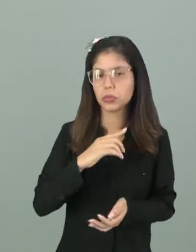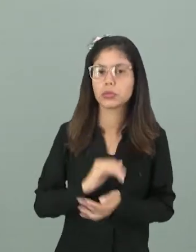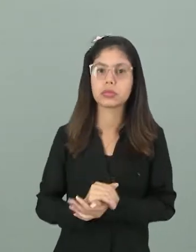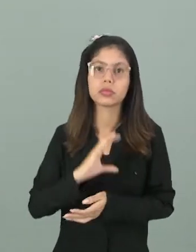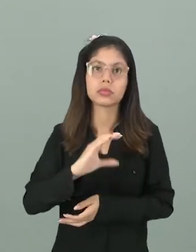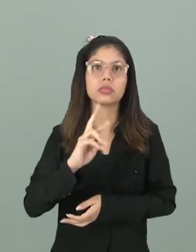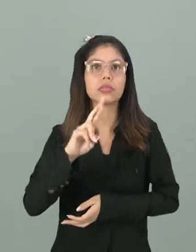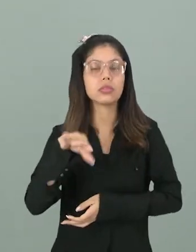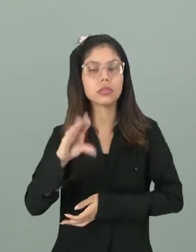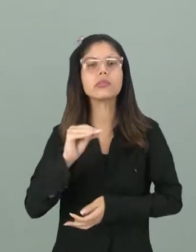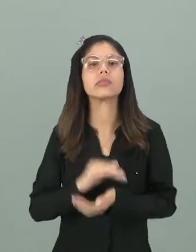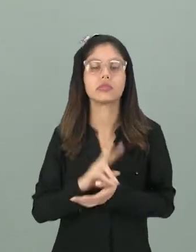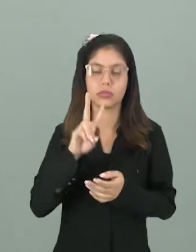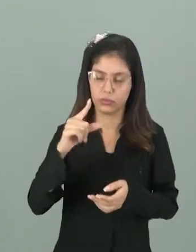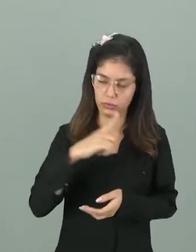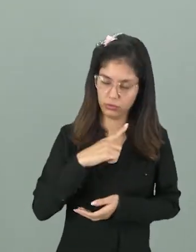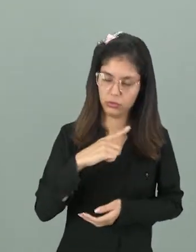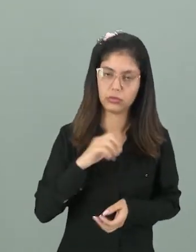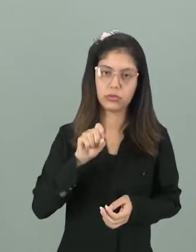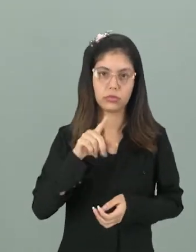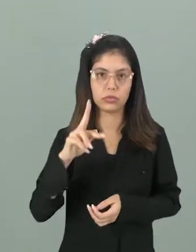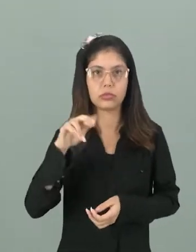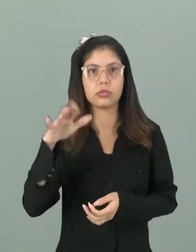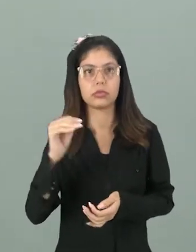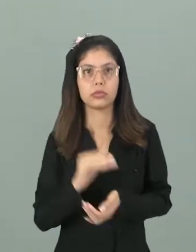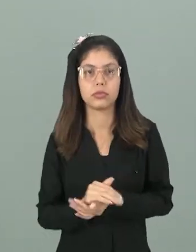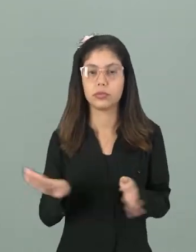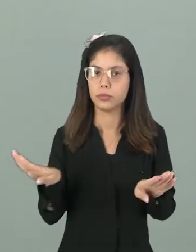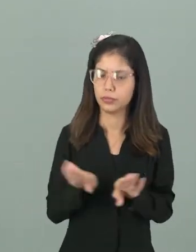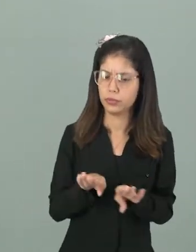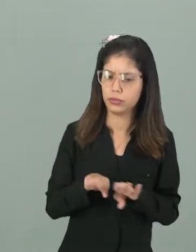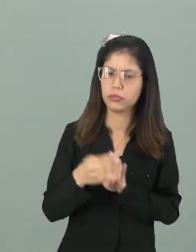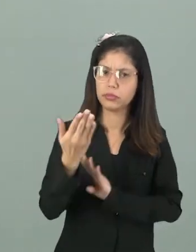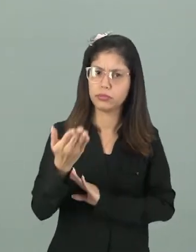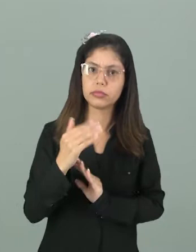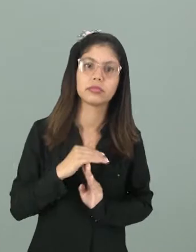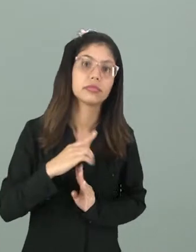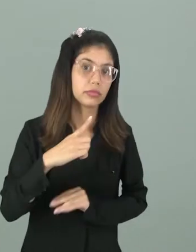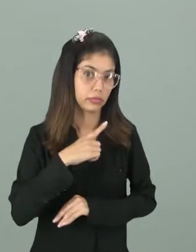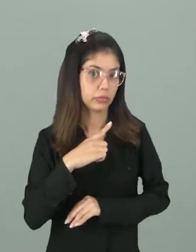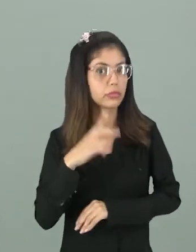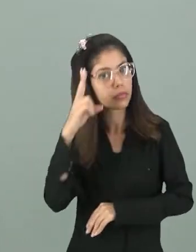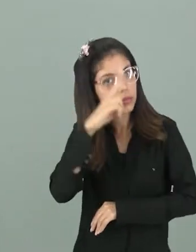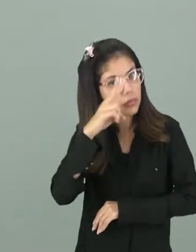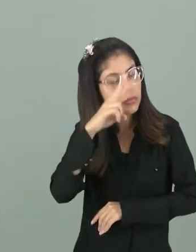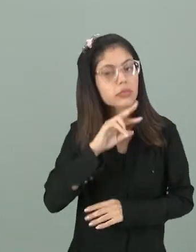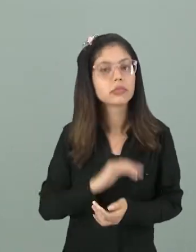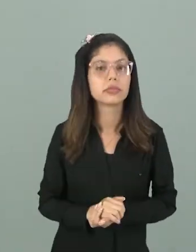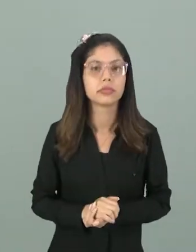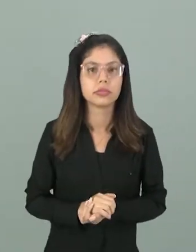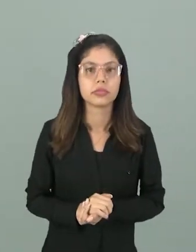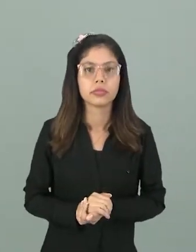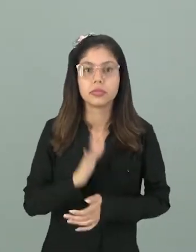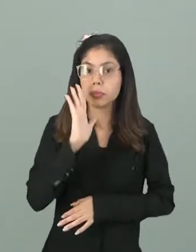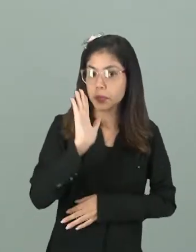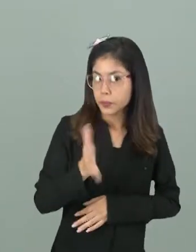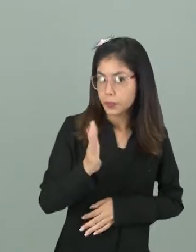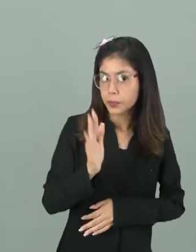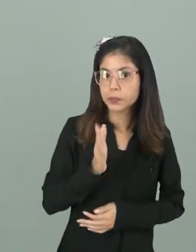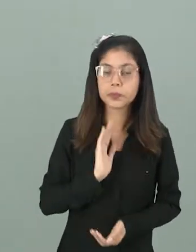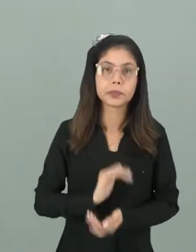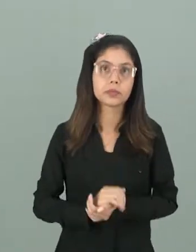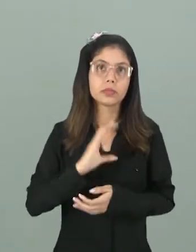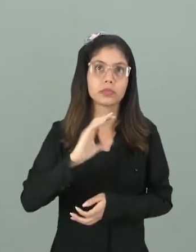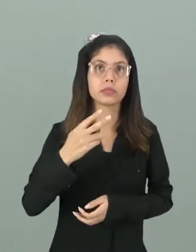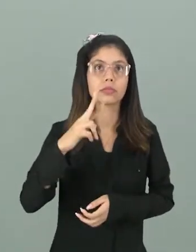carbono, necessariamente ele vai ser classificado como orgânico também. A gente tem que ter essa lembrança. Já os